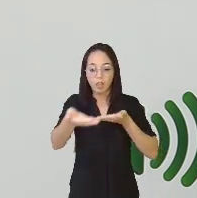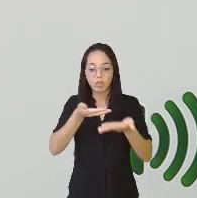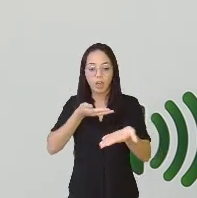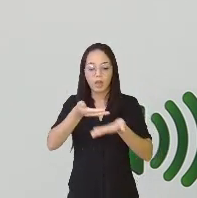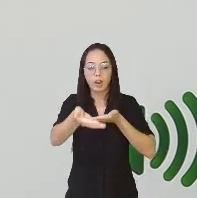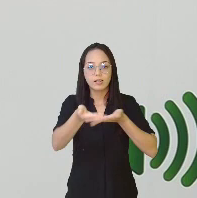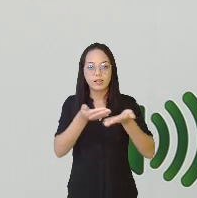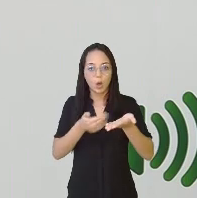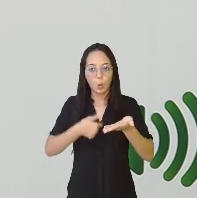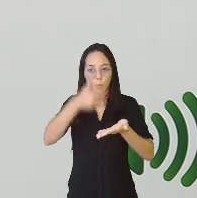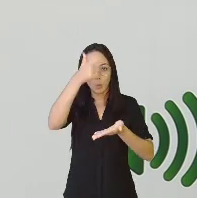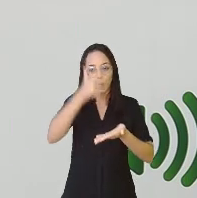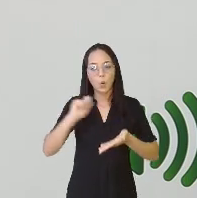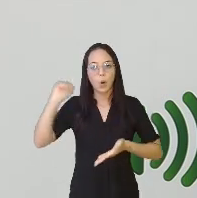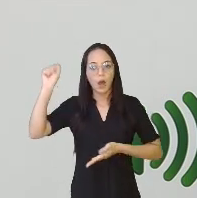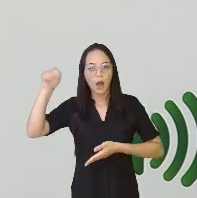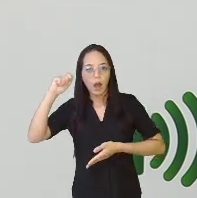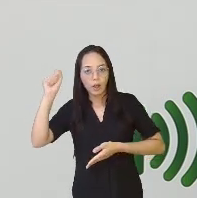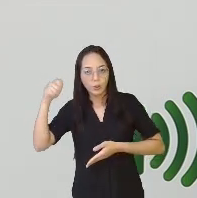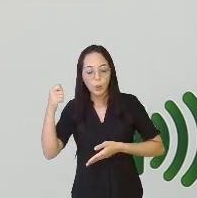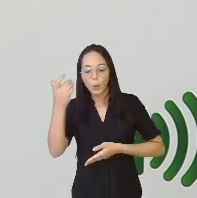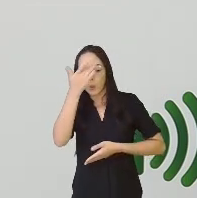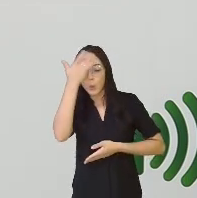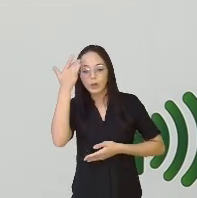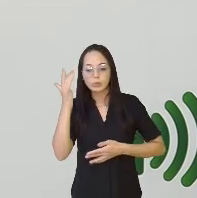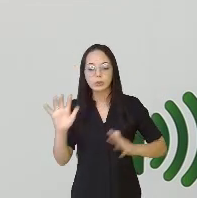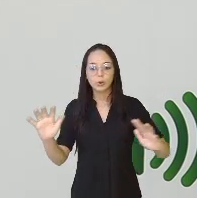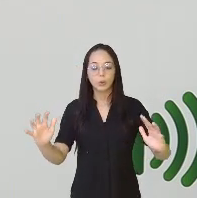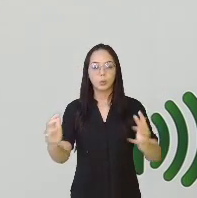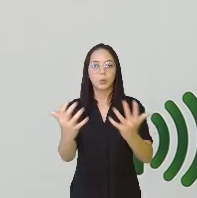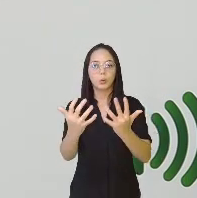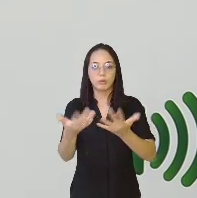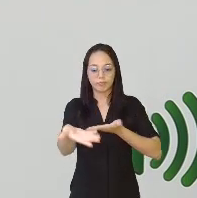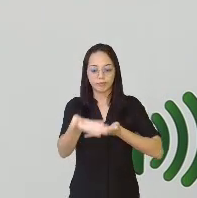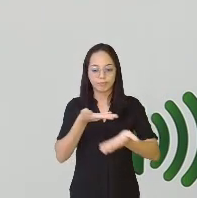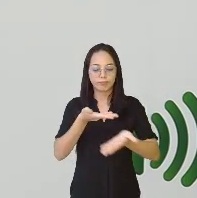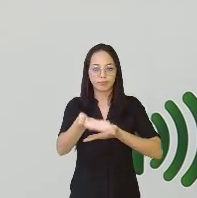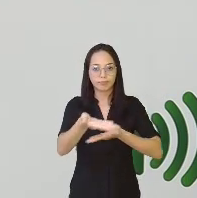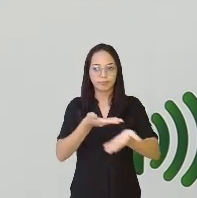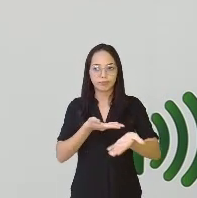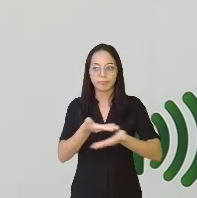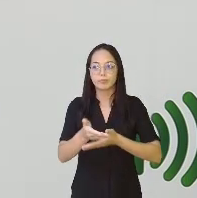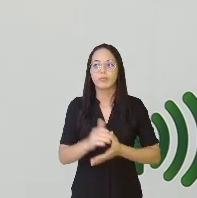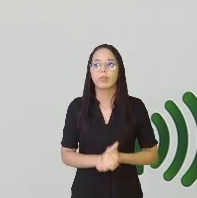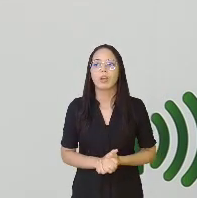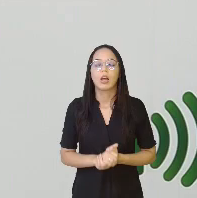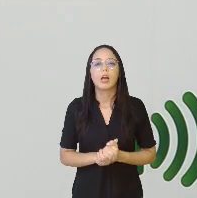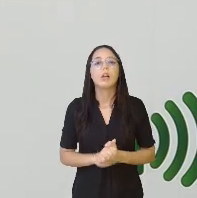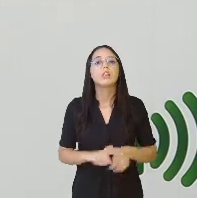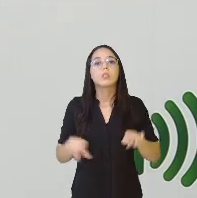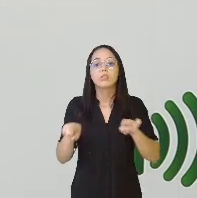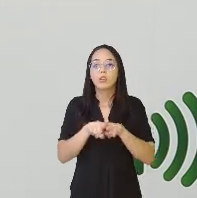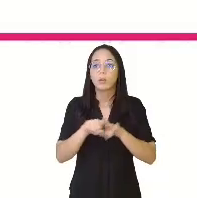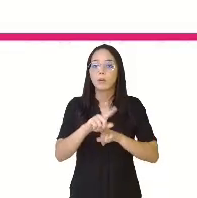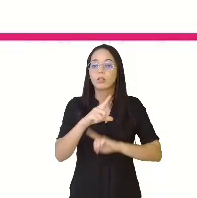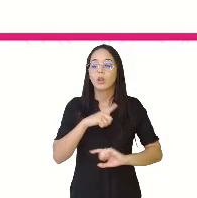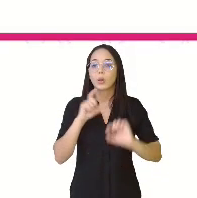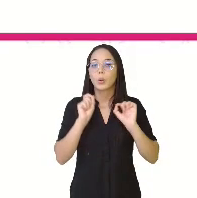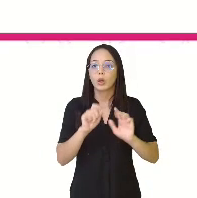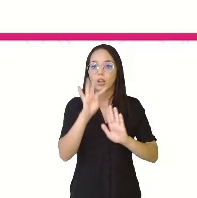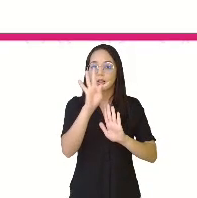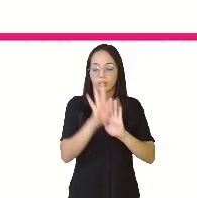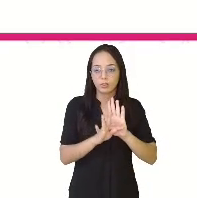da atriz com o público ali, com a plateia que o está assistindo. Também é formado o texto dramático pelos